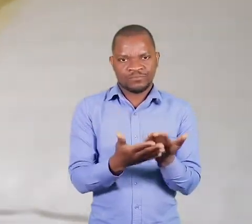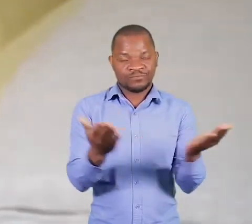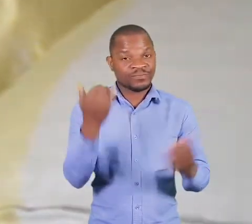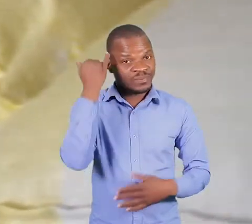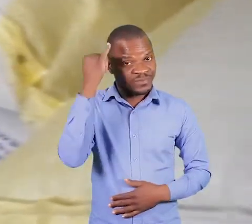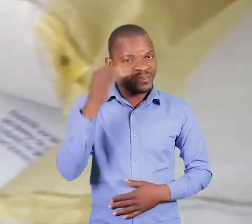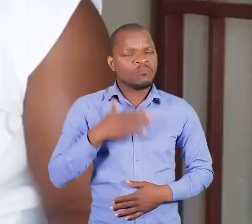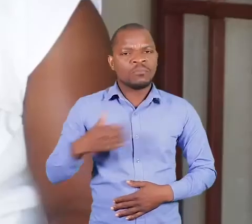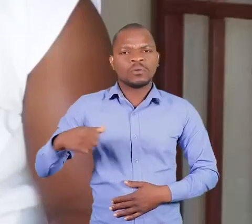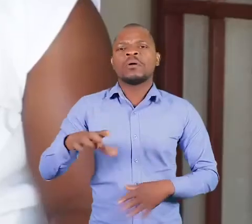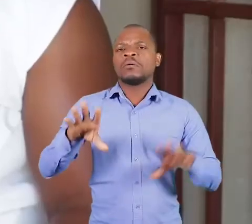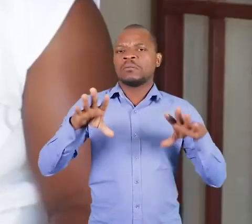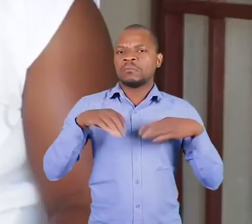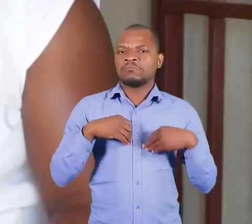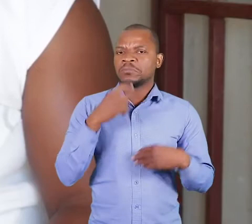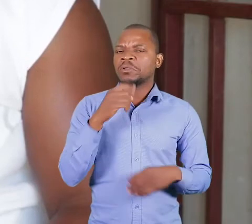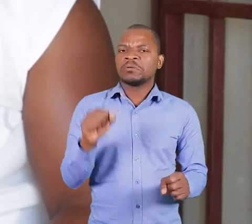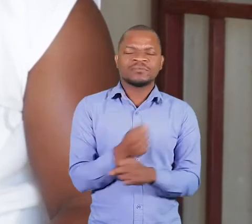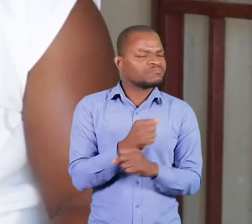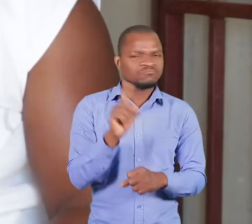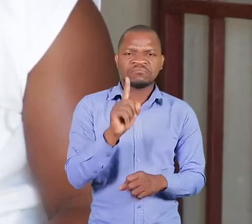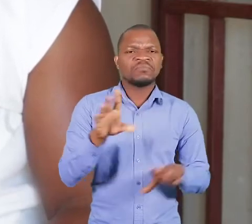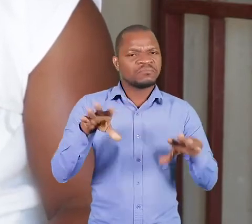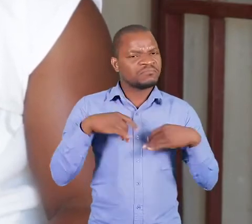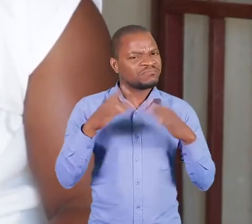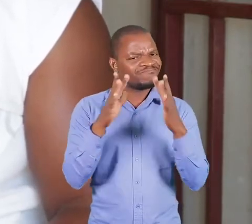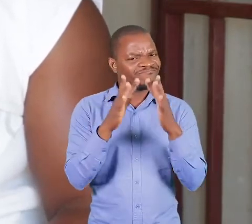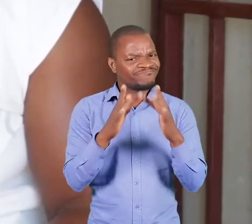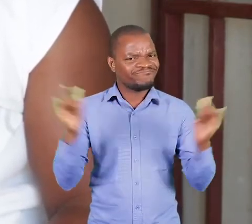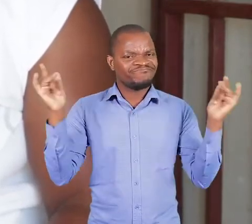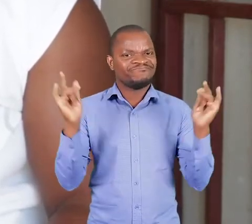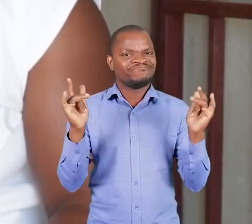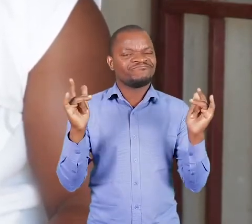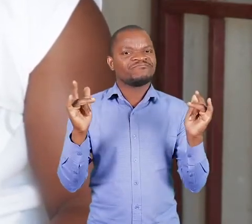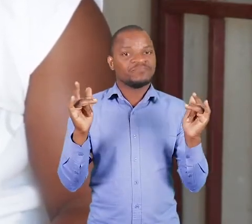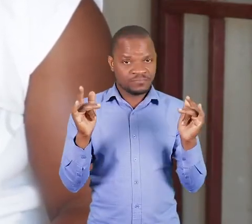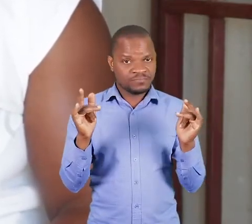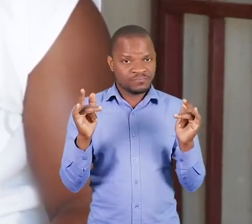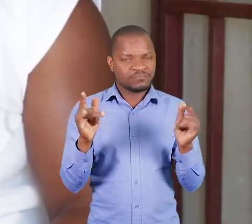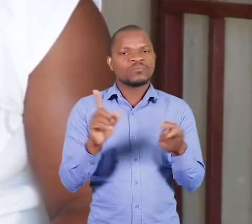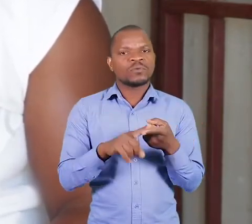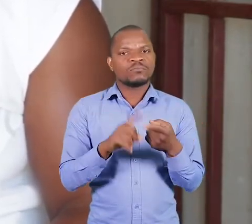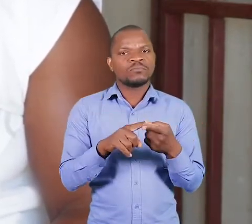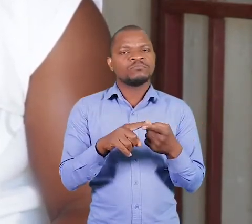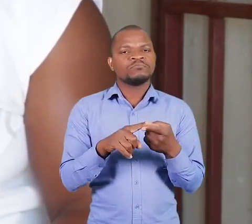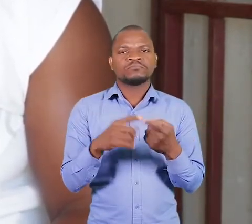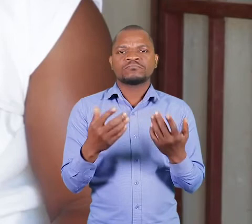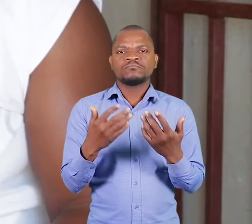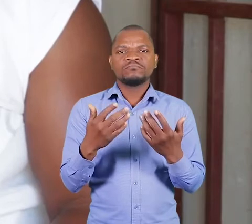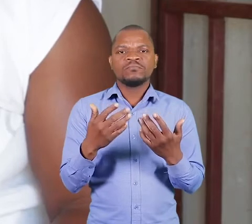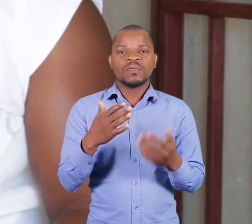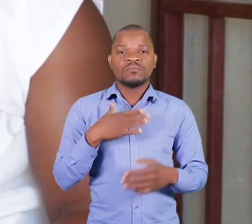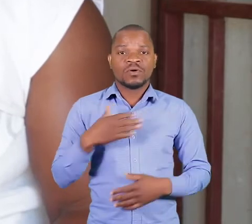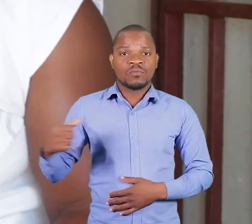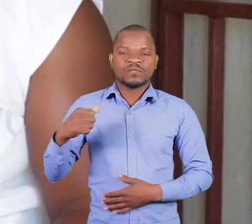ideia, gostou. Não chegou de rejeitar a ideia, recebeu a ideia, gostou. E por